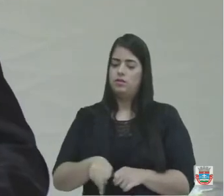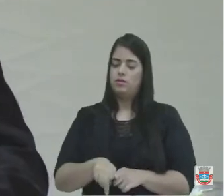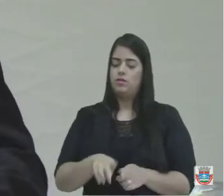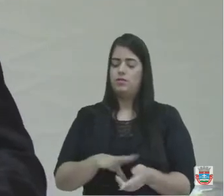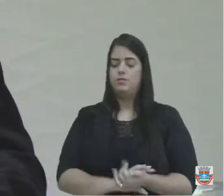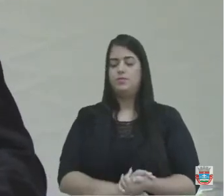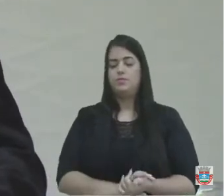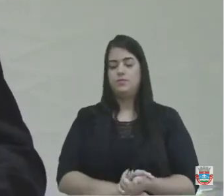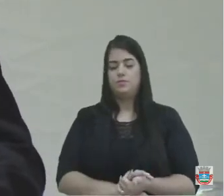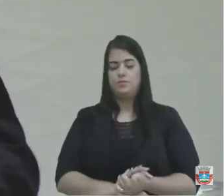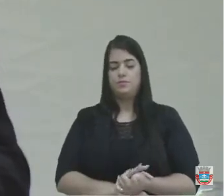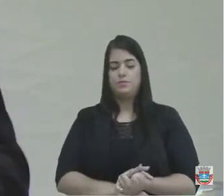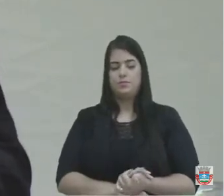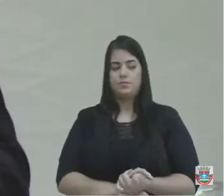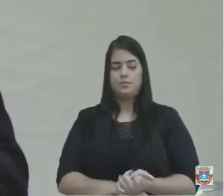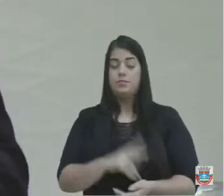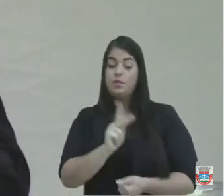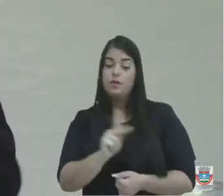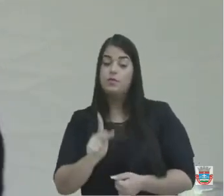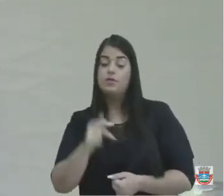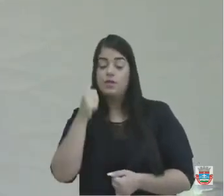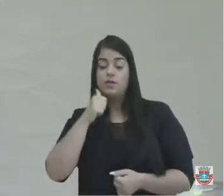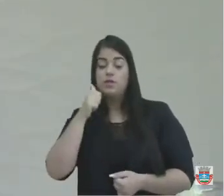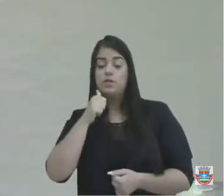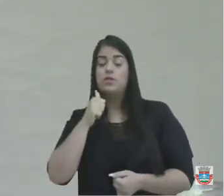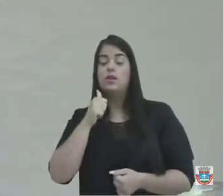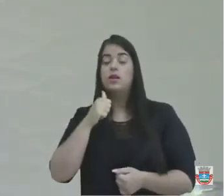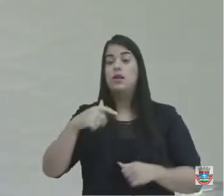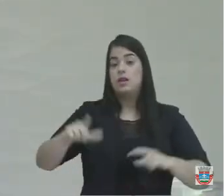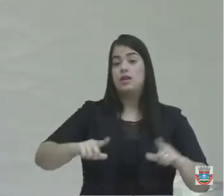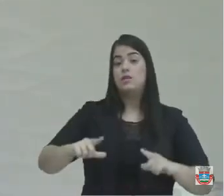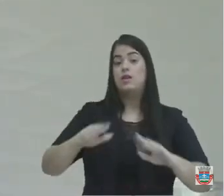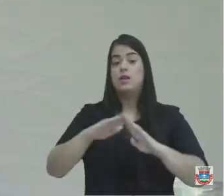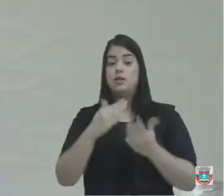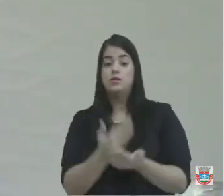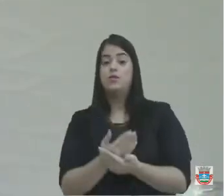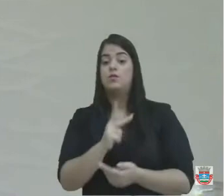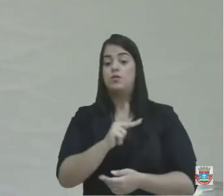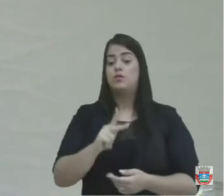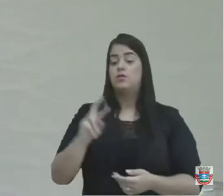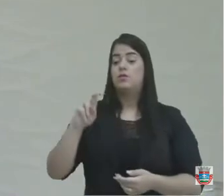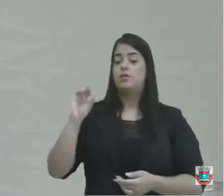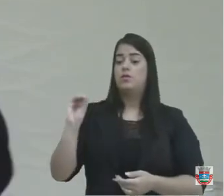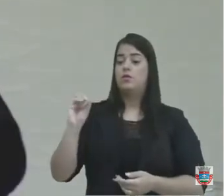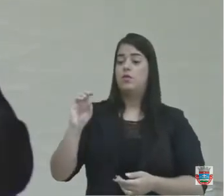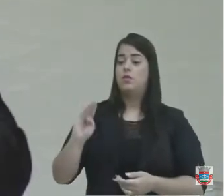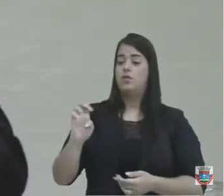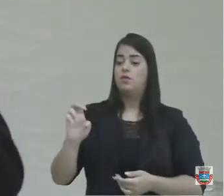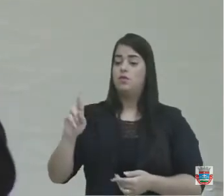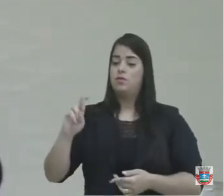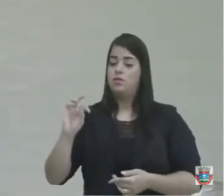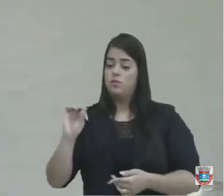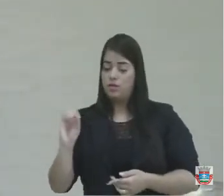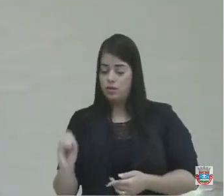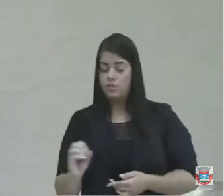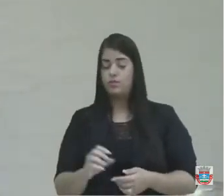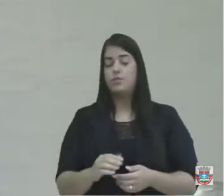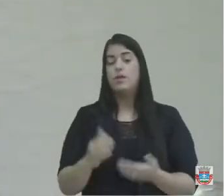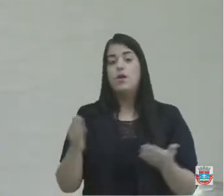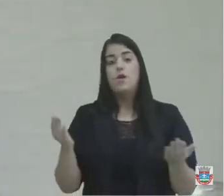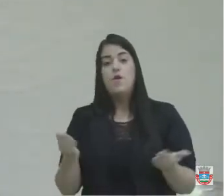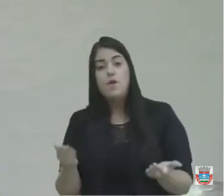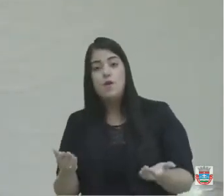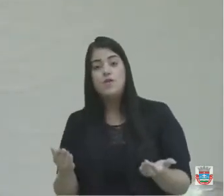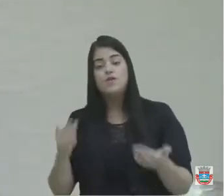comunidade do gama e a professora gecione que trabalha na escola Professor Roberto Magalhães Então vem hoje aqui